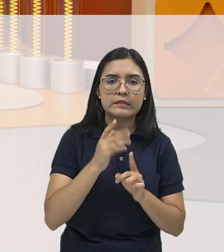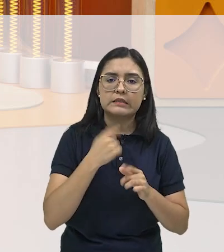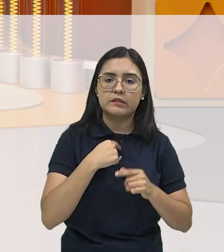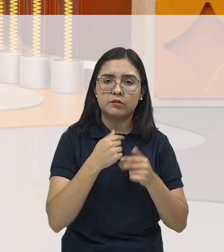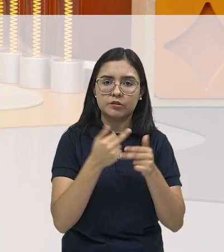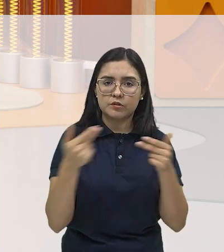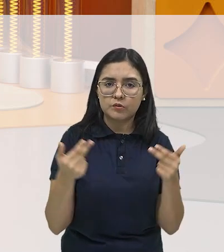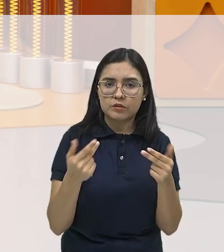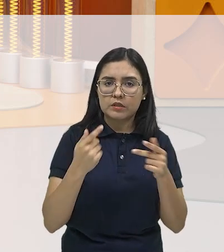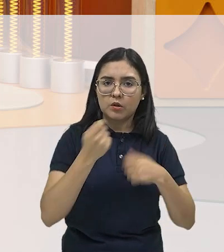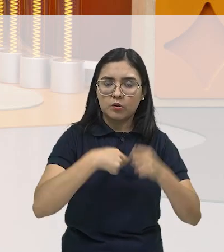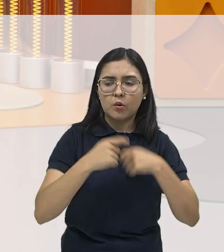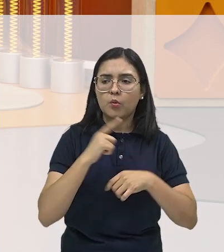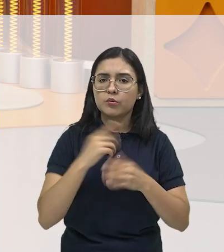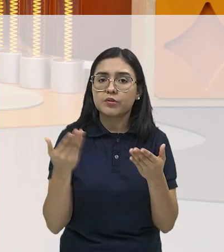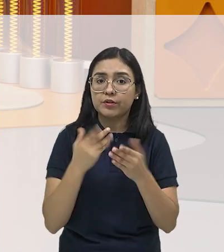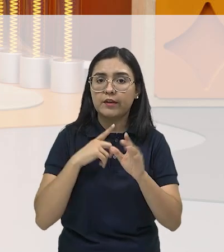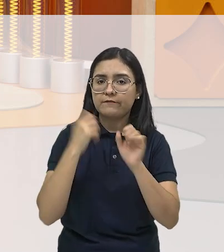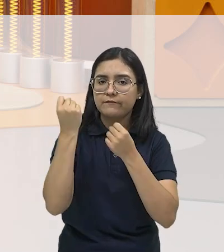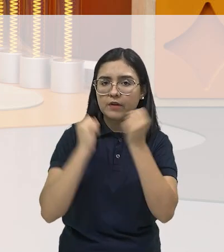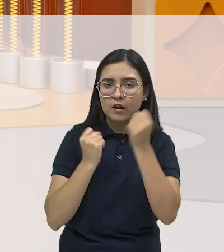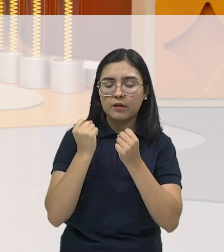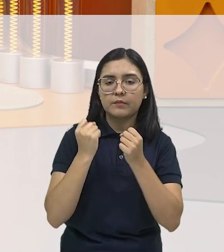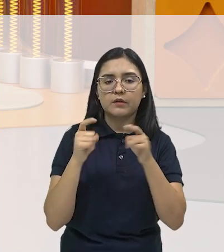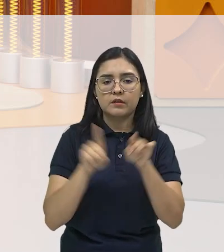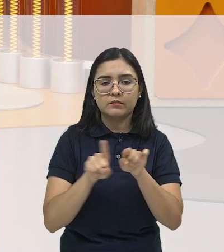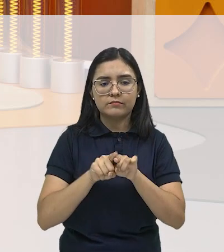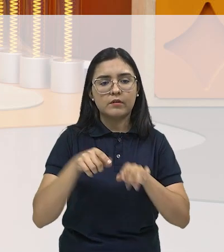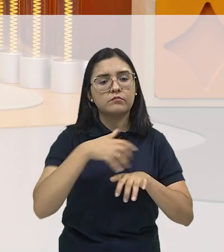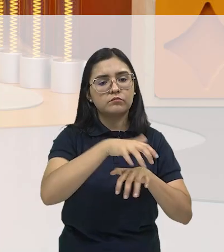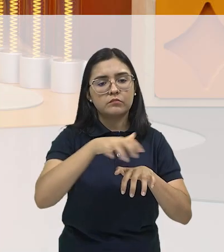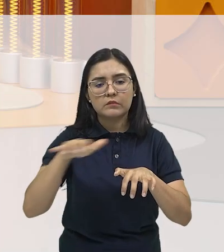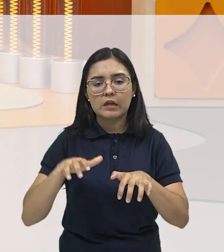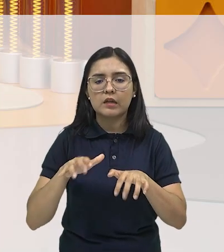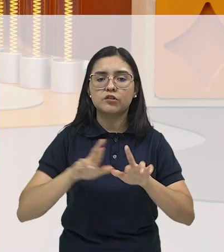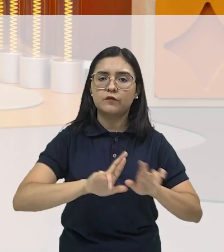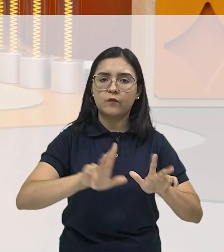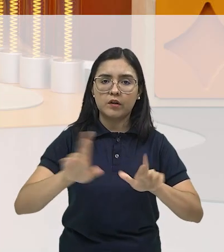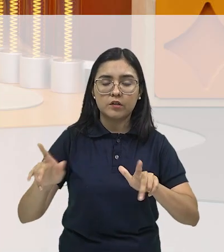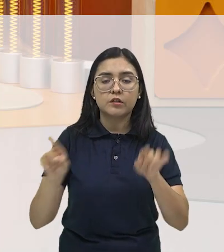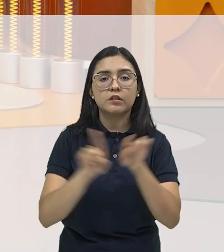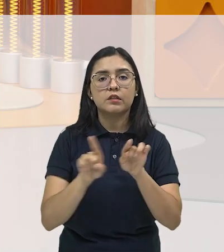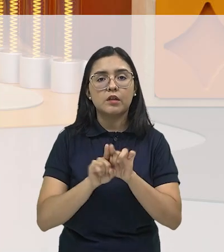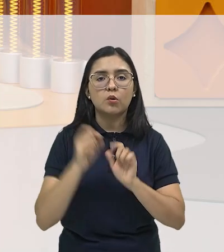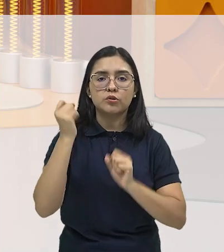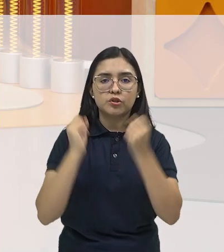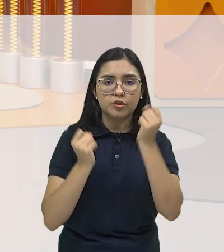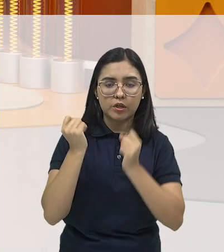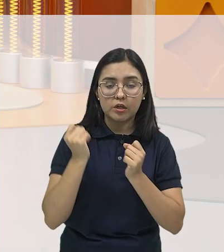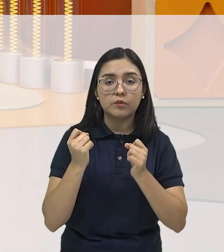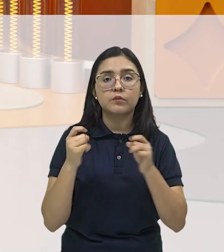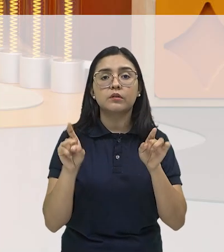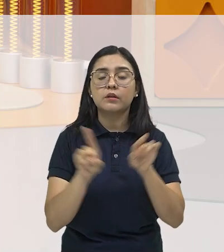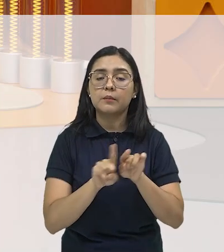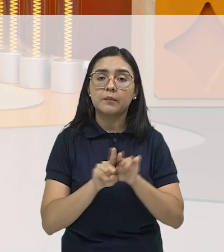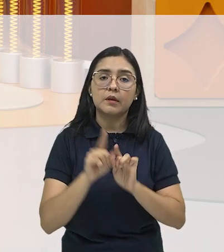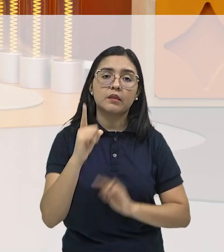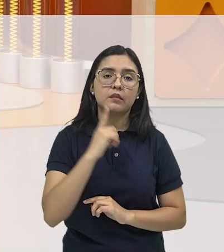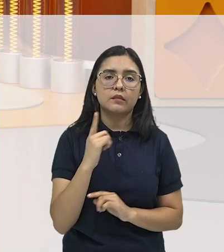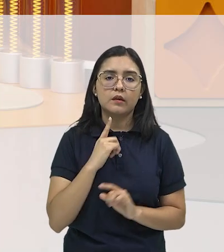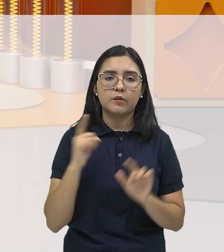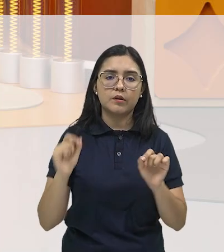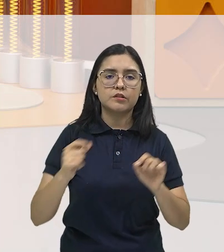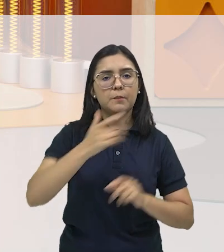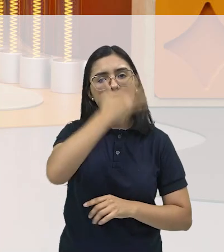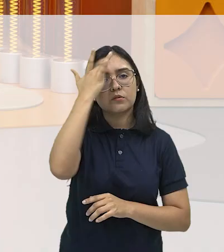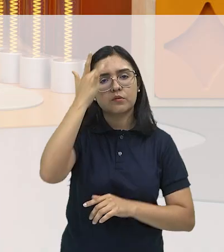Hoje nós temos fábricas, indústrias que trabalham com áreas diferentes de produção, temos o distrito industrial, nós temos